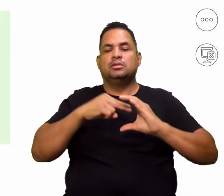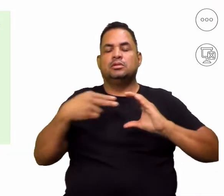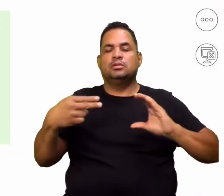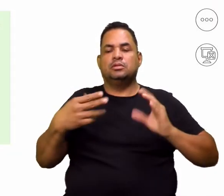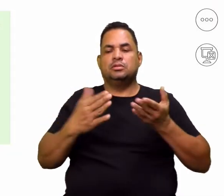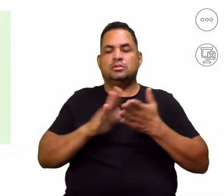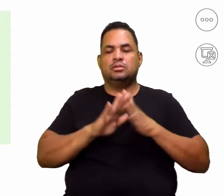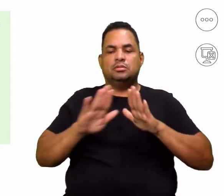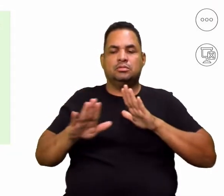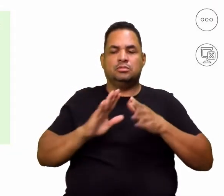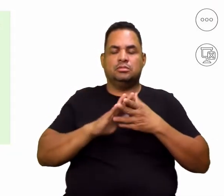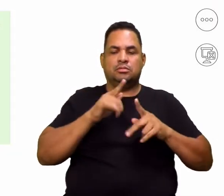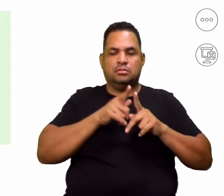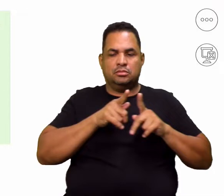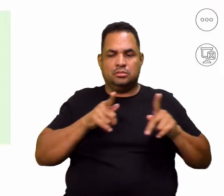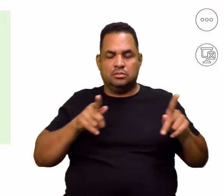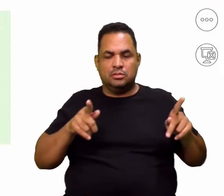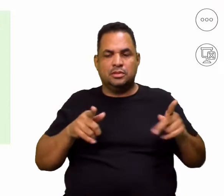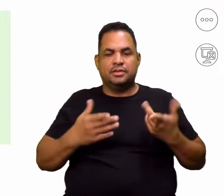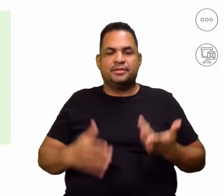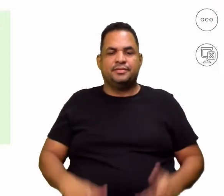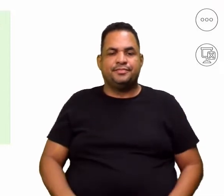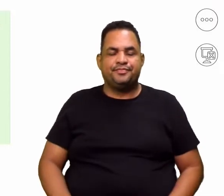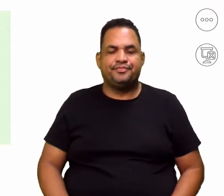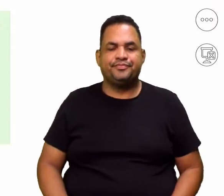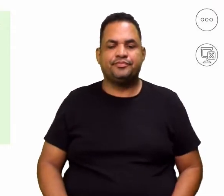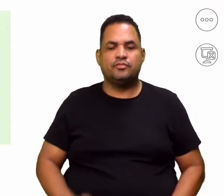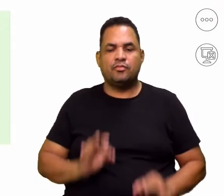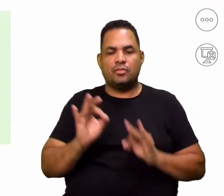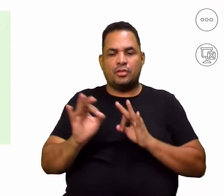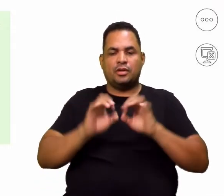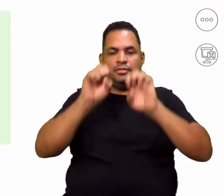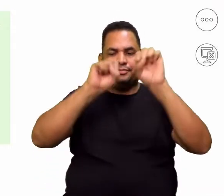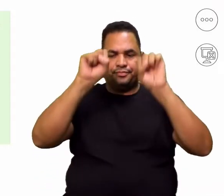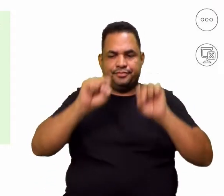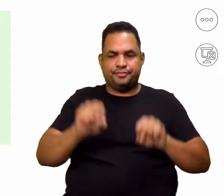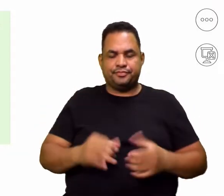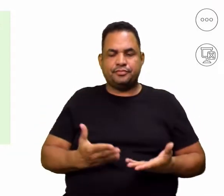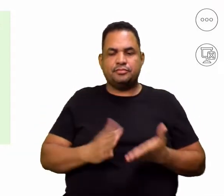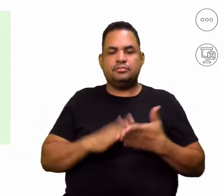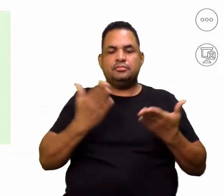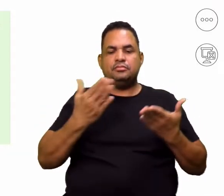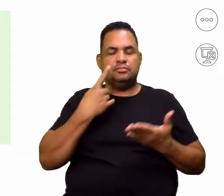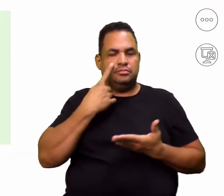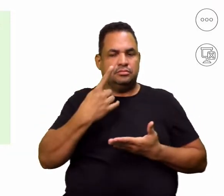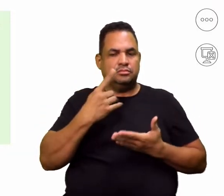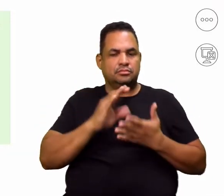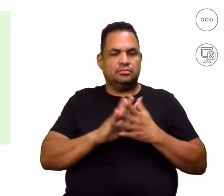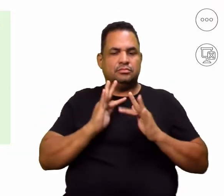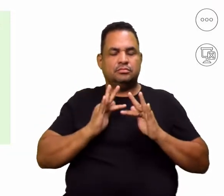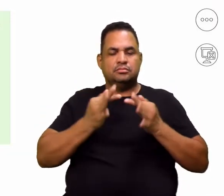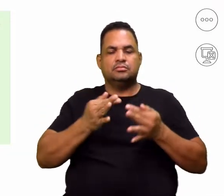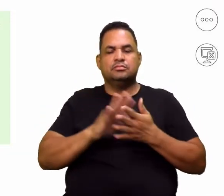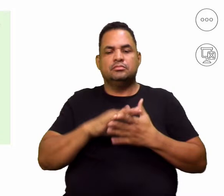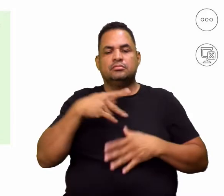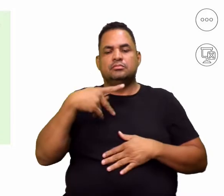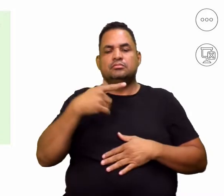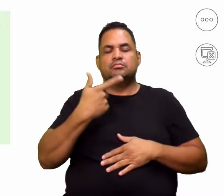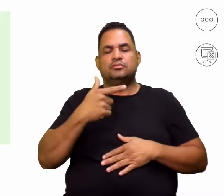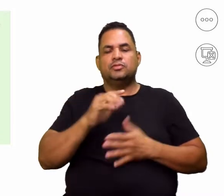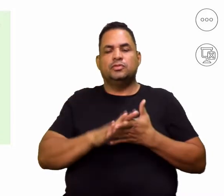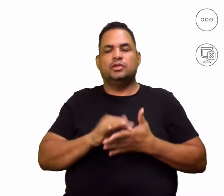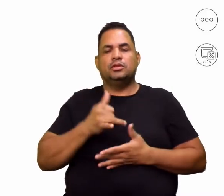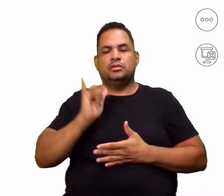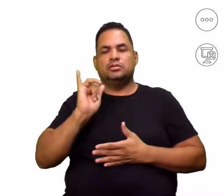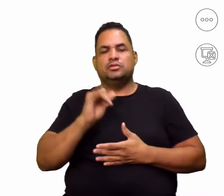com o tamanho, de acordo com o formato desse cromossomo, chega lá no último par, não tem o Y, só vai ter